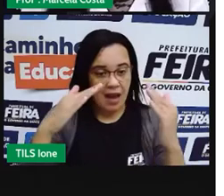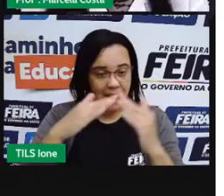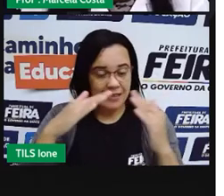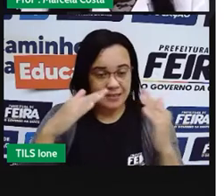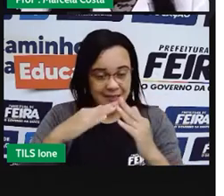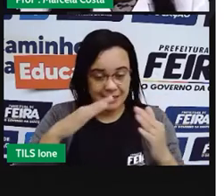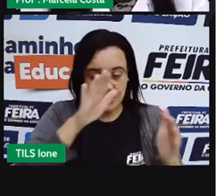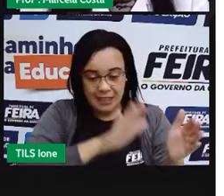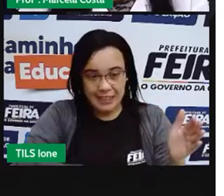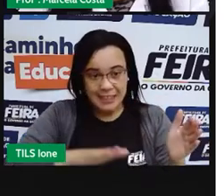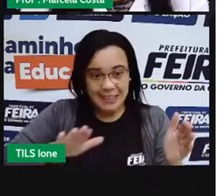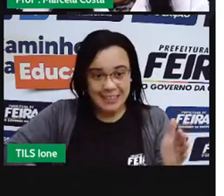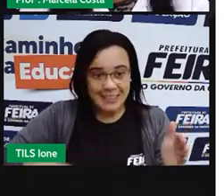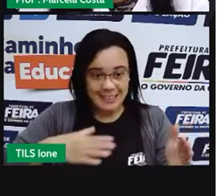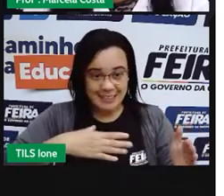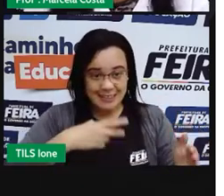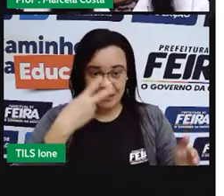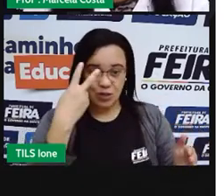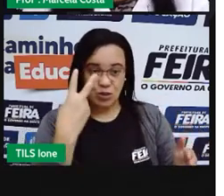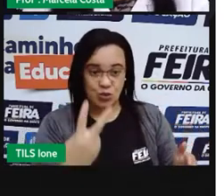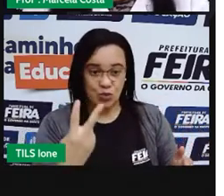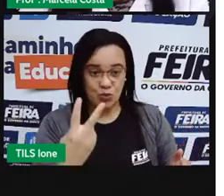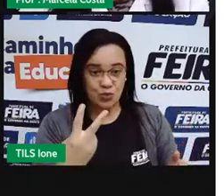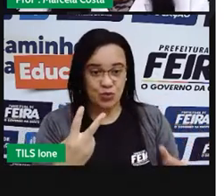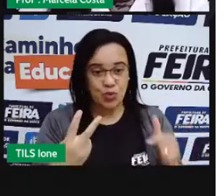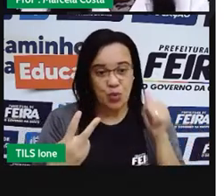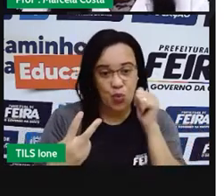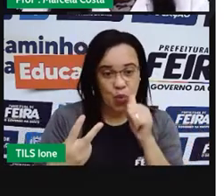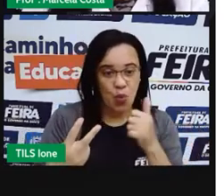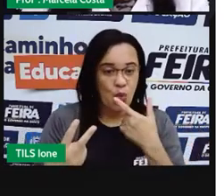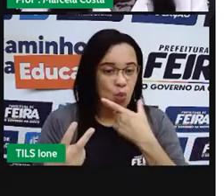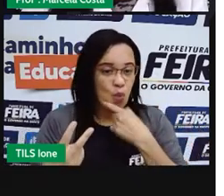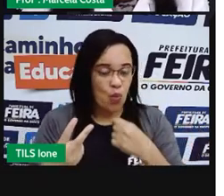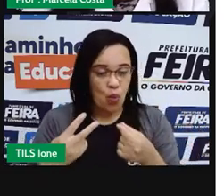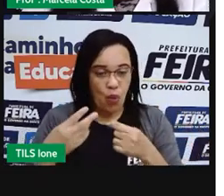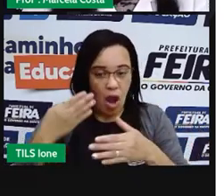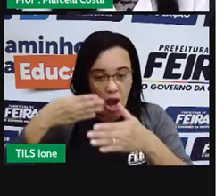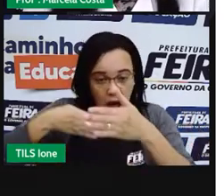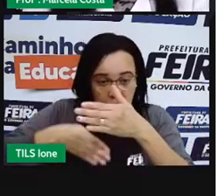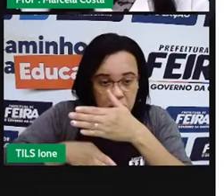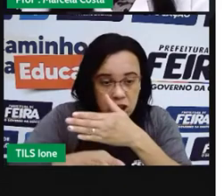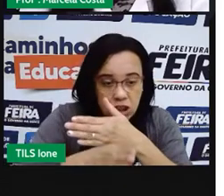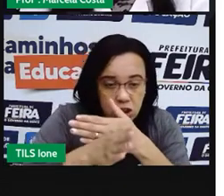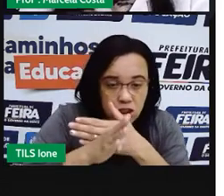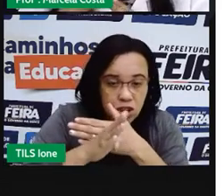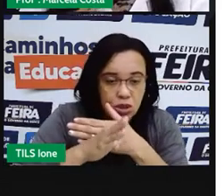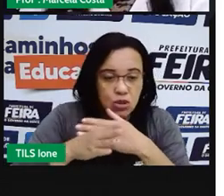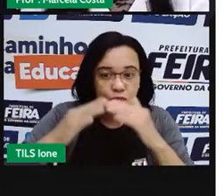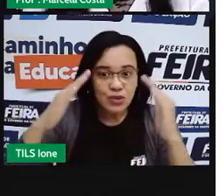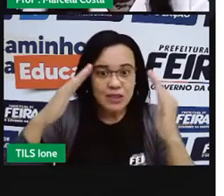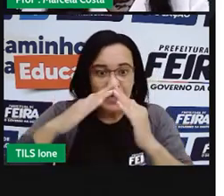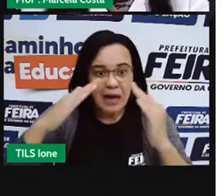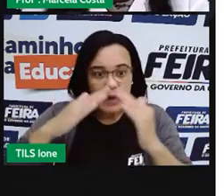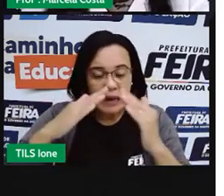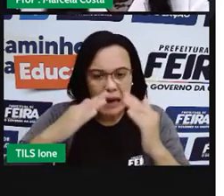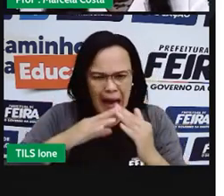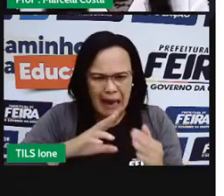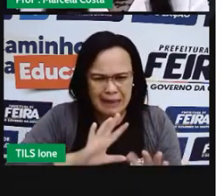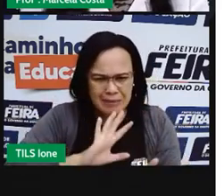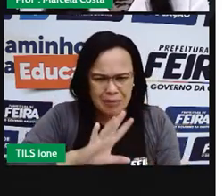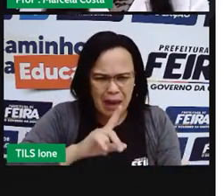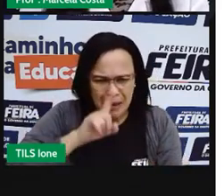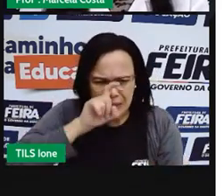crianças ali, que encontraram esses doces e acabaram entrando na casa e foram pegos por uma bruxa.